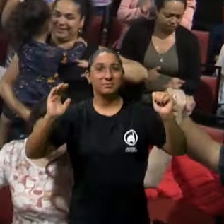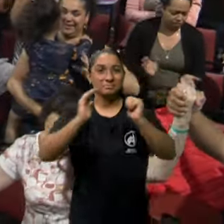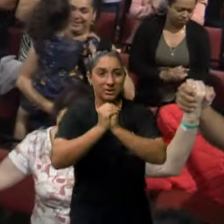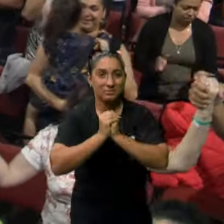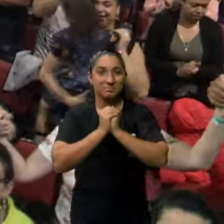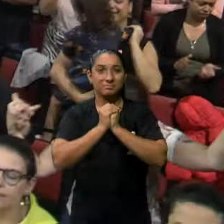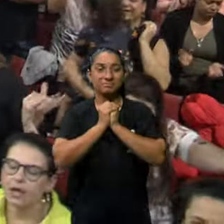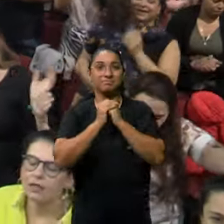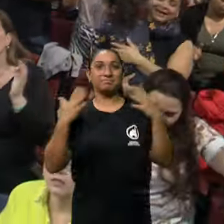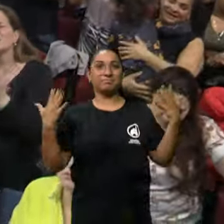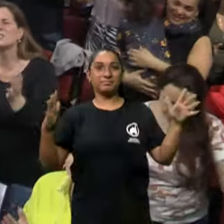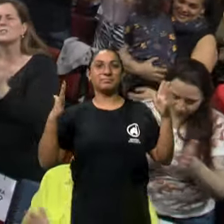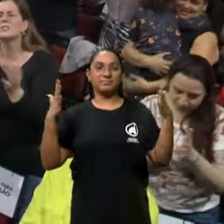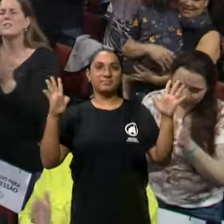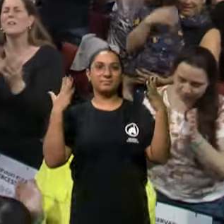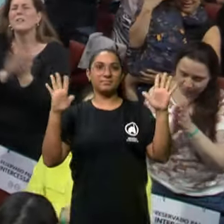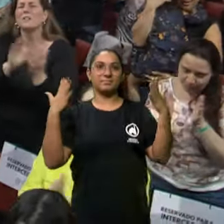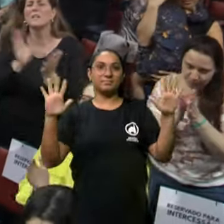e amém